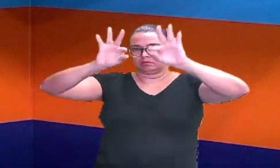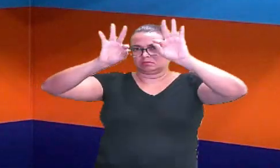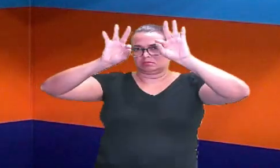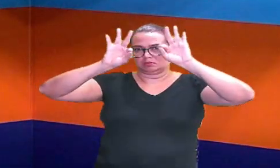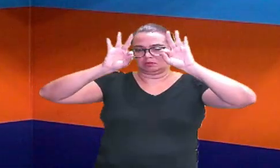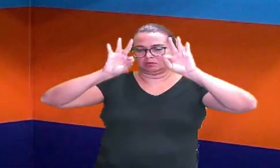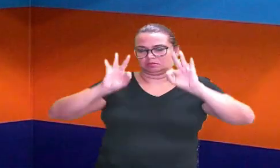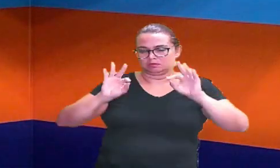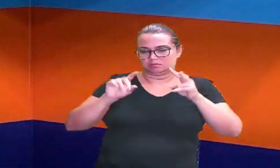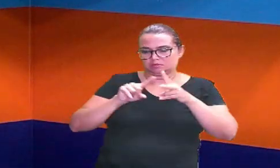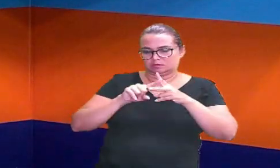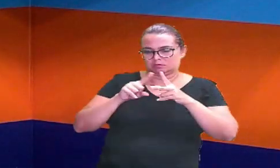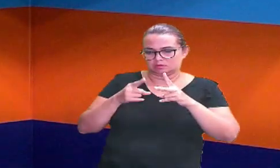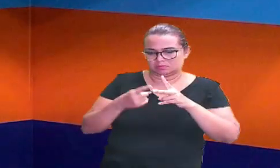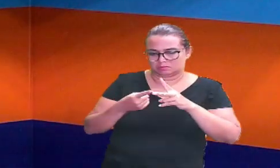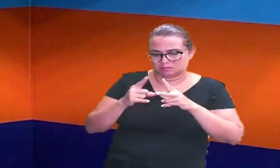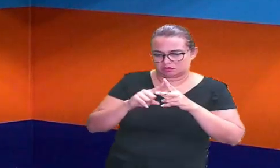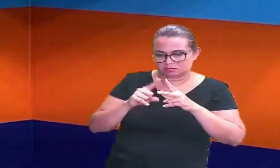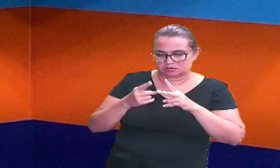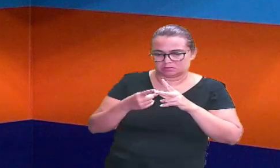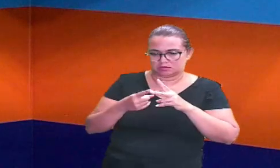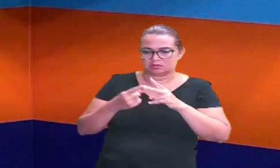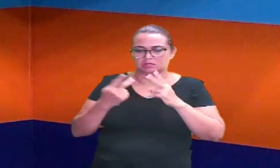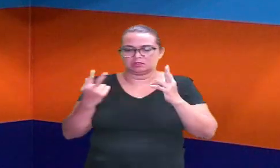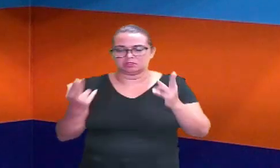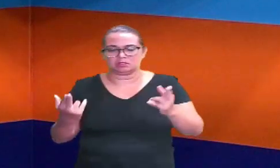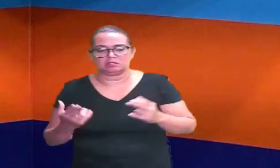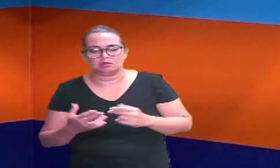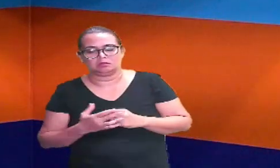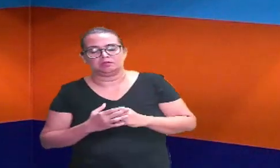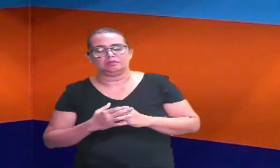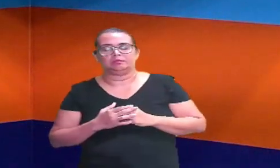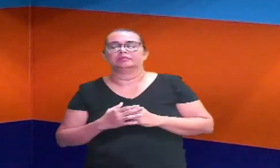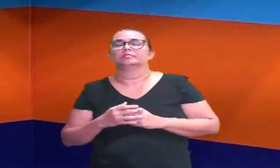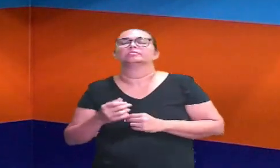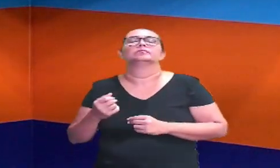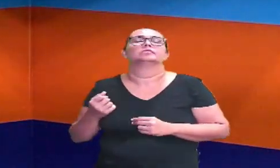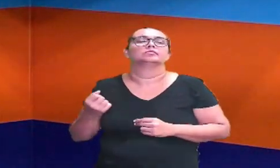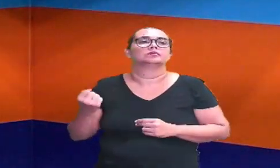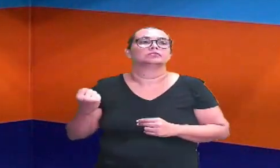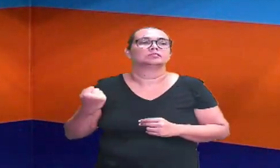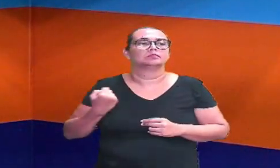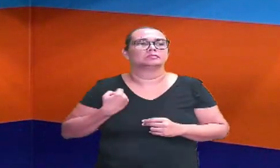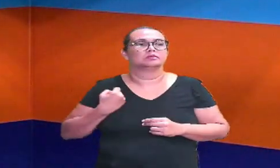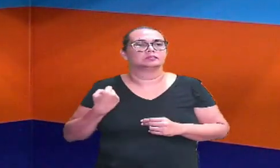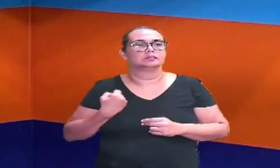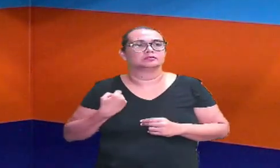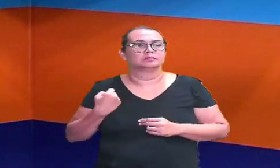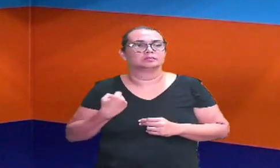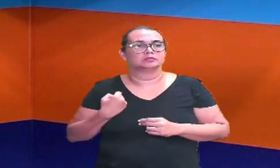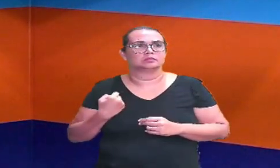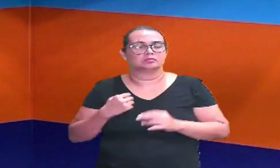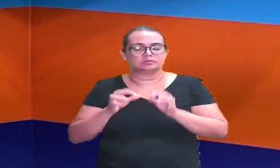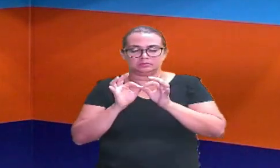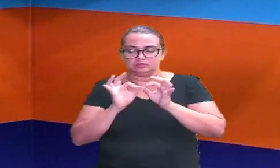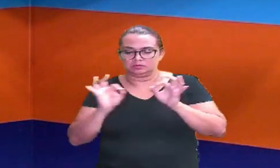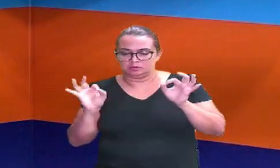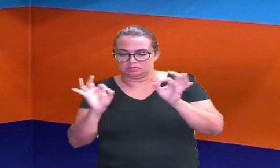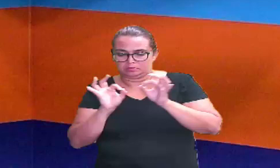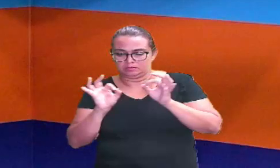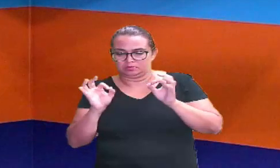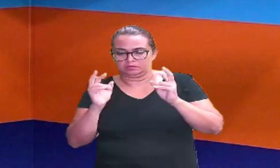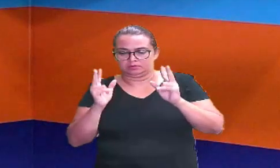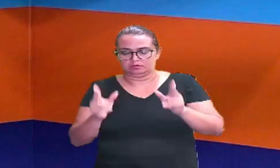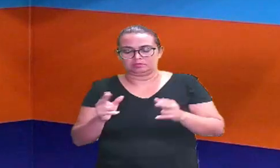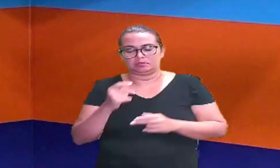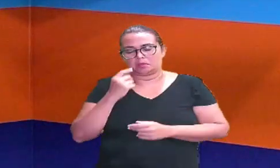cima do ângulo de baixo, possuindo a mesma medida. Então, quer dizer que